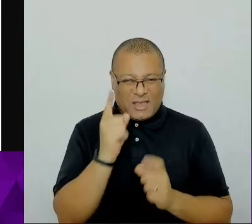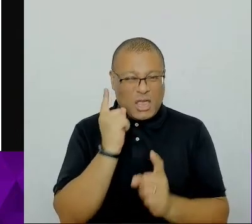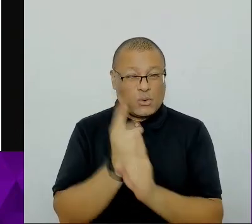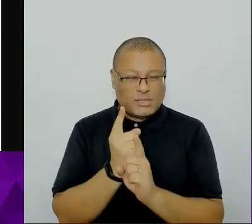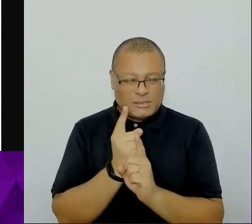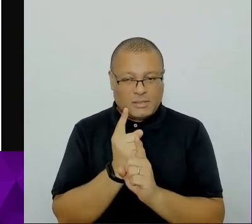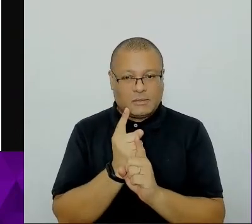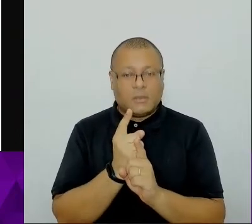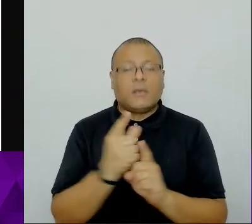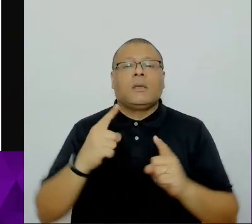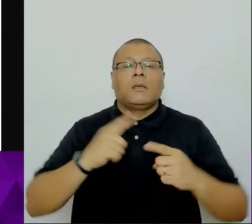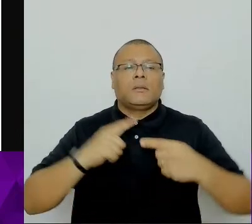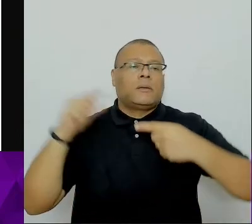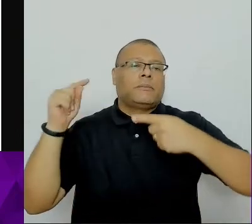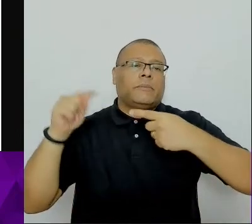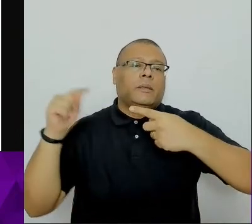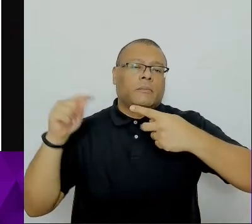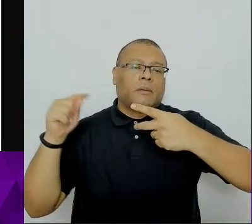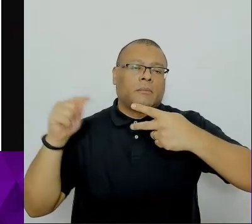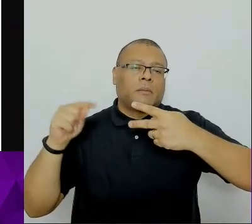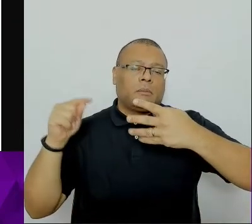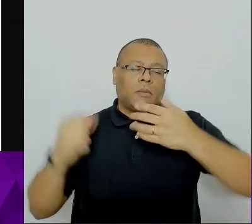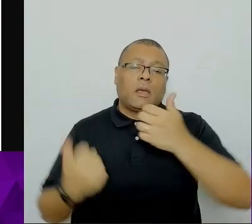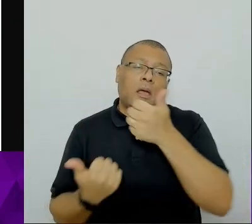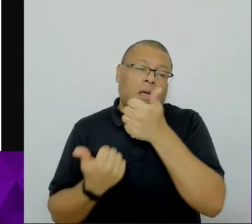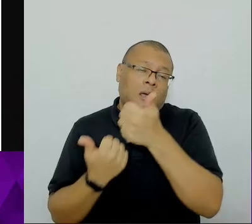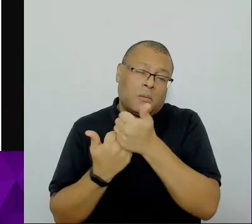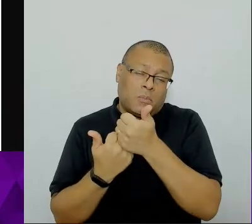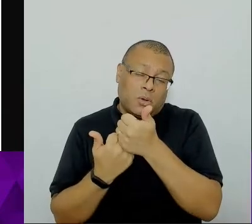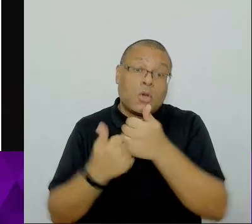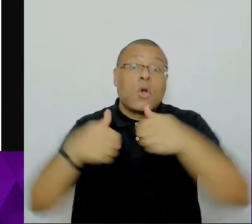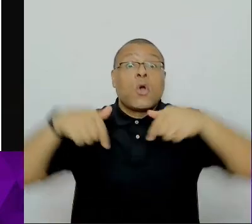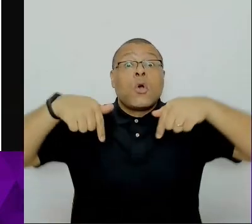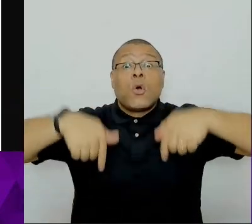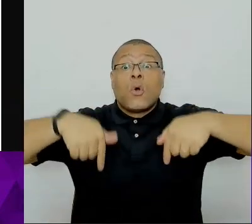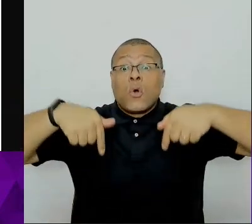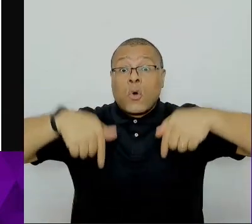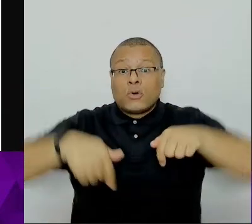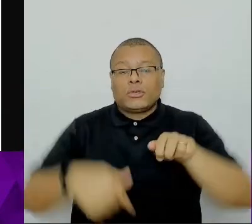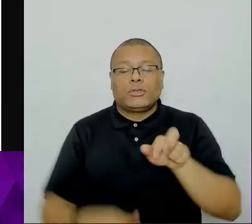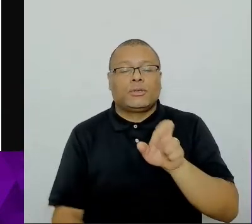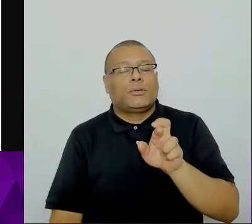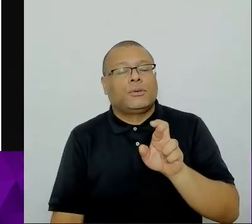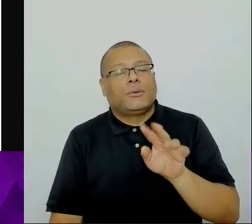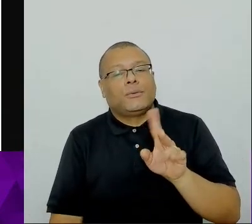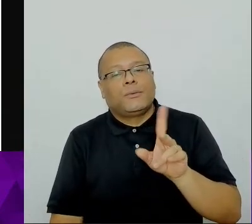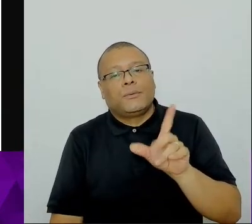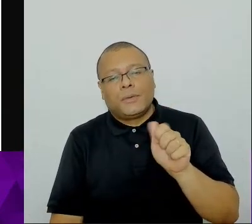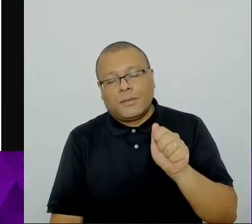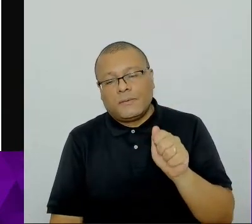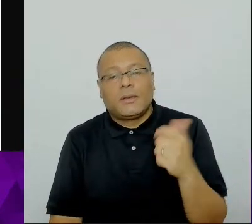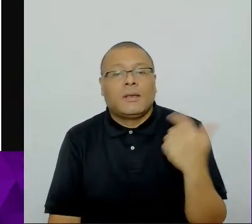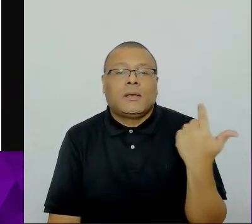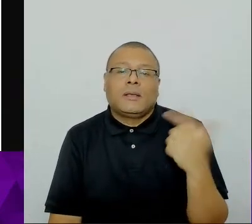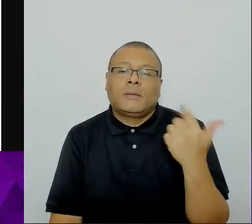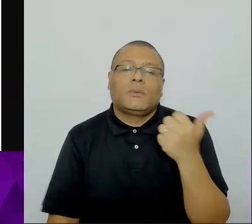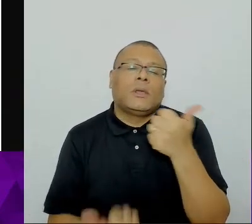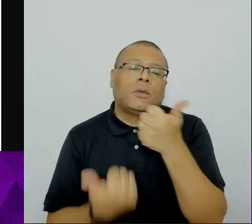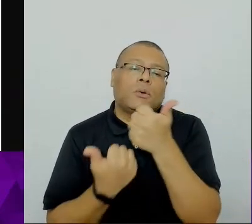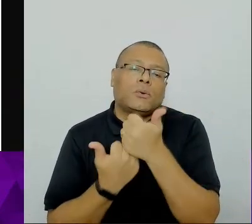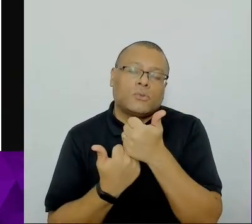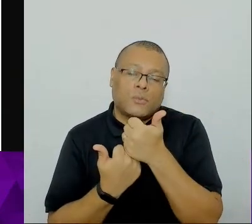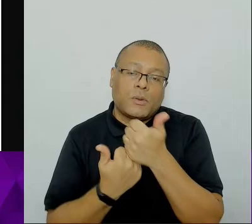e aí tem vários suportes aqui, né? Hoje o Riva ele ainda não tem suporte